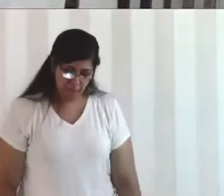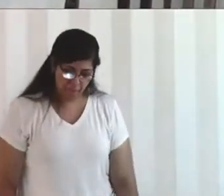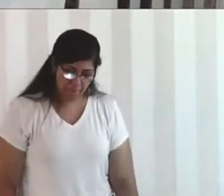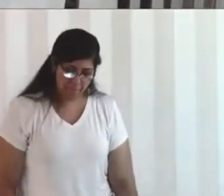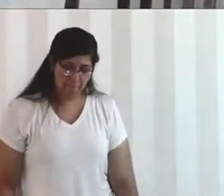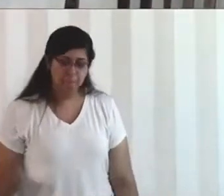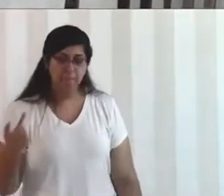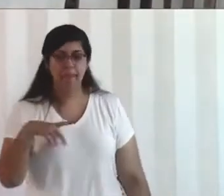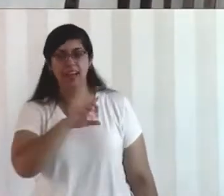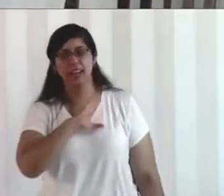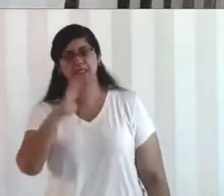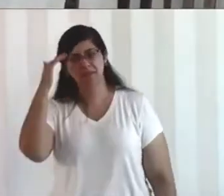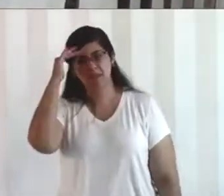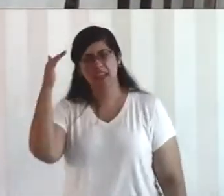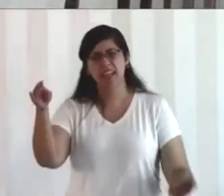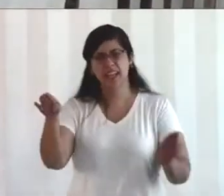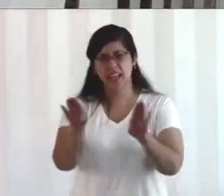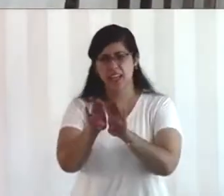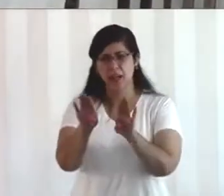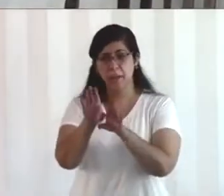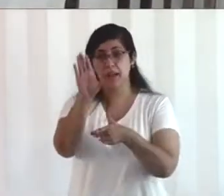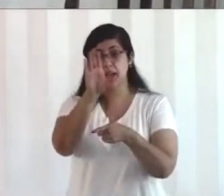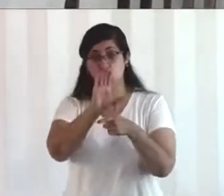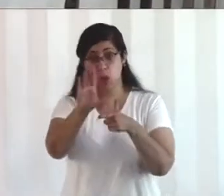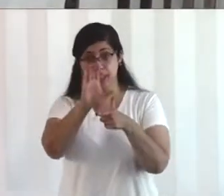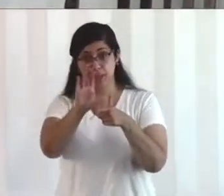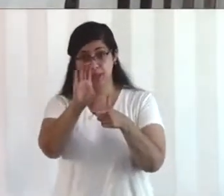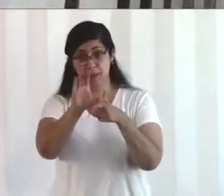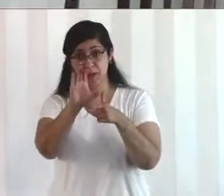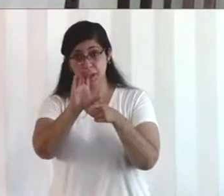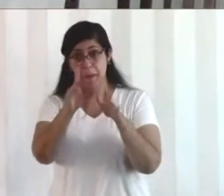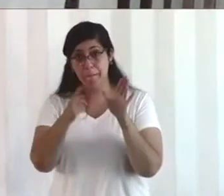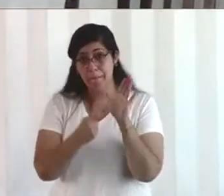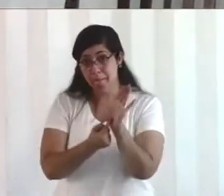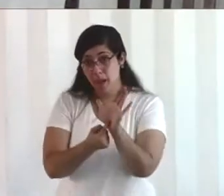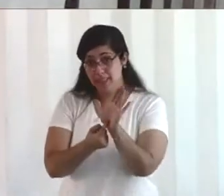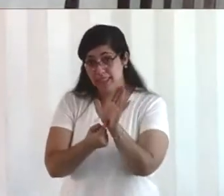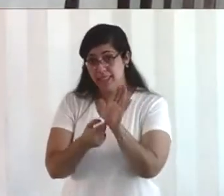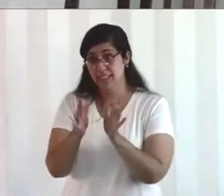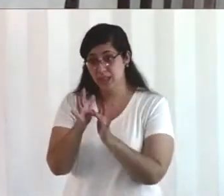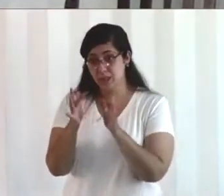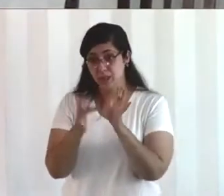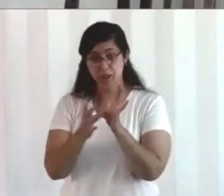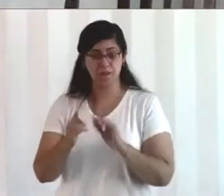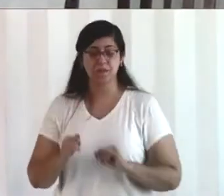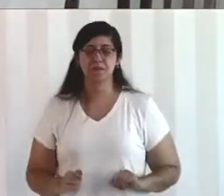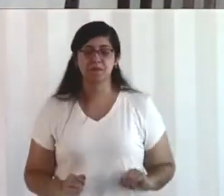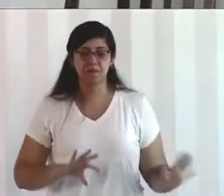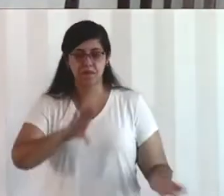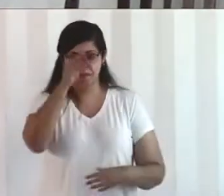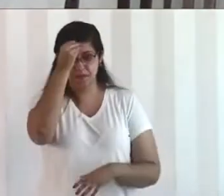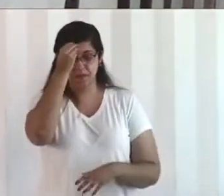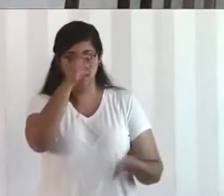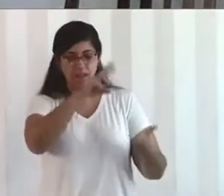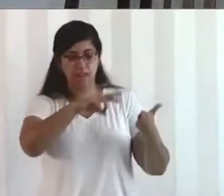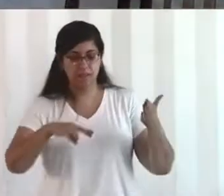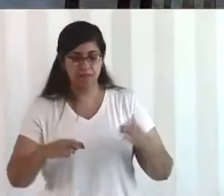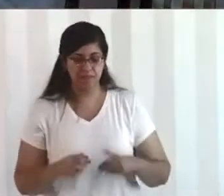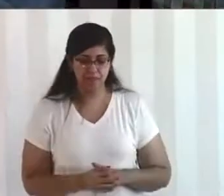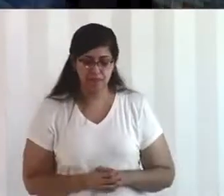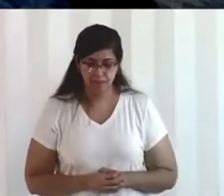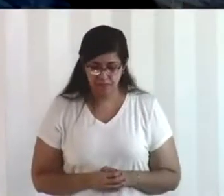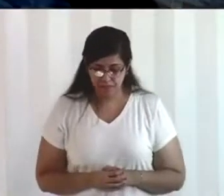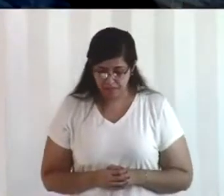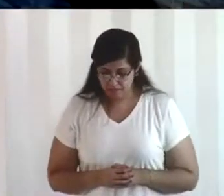em Corinto, o que é o impacto de Cristo na cidade de Corinto. Está escrito assim: